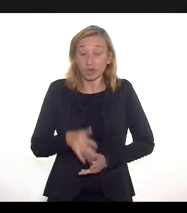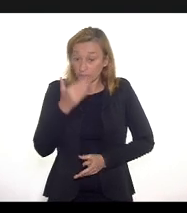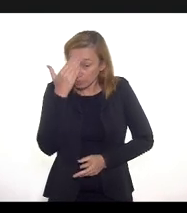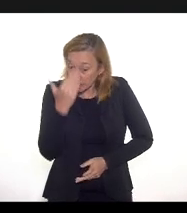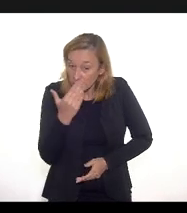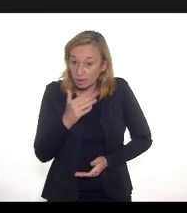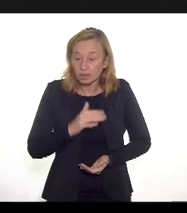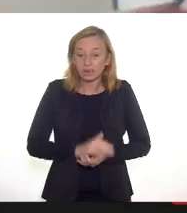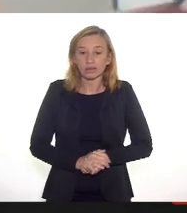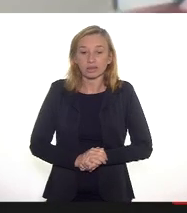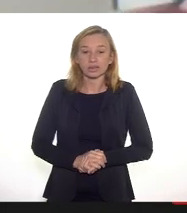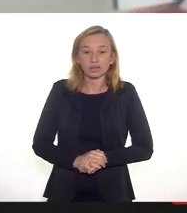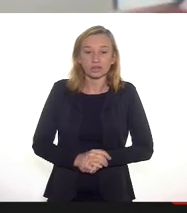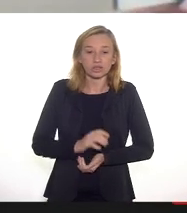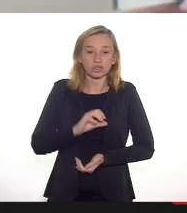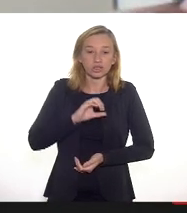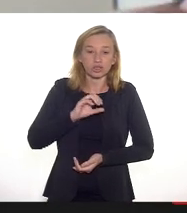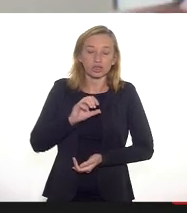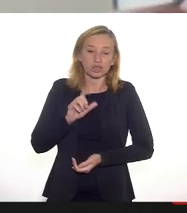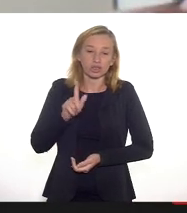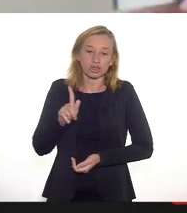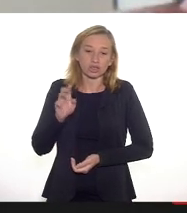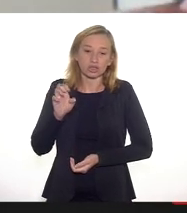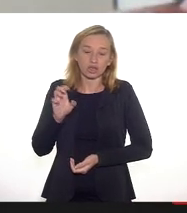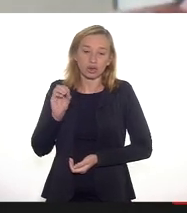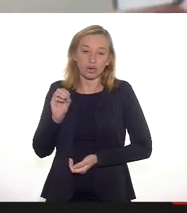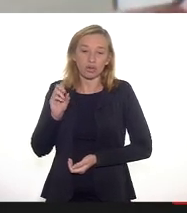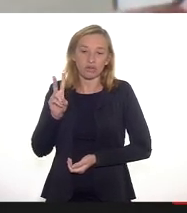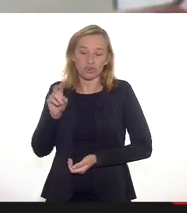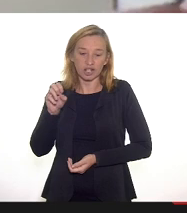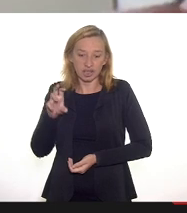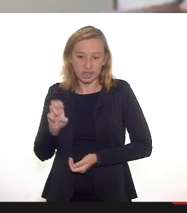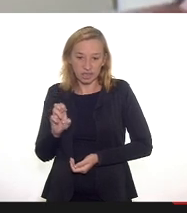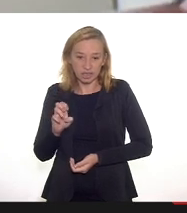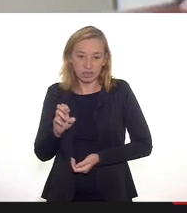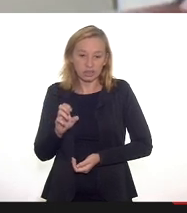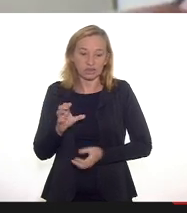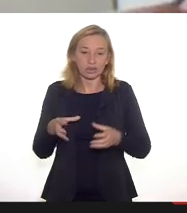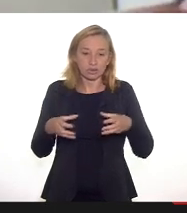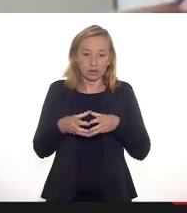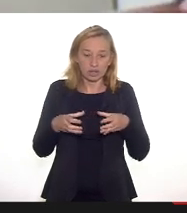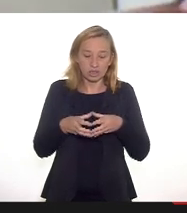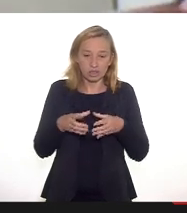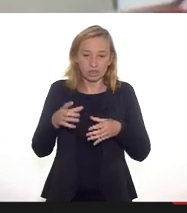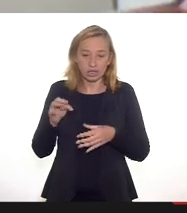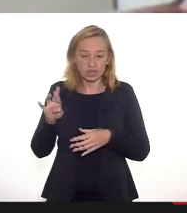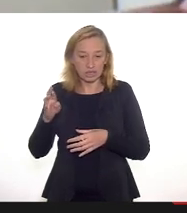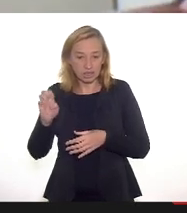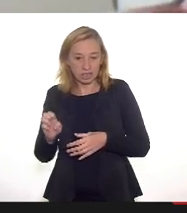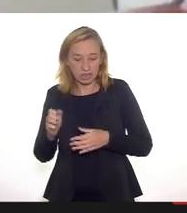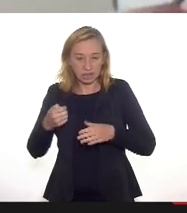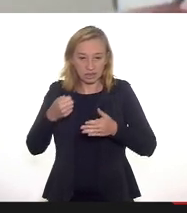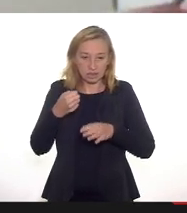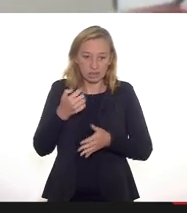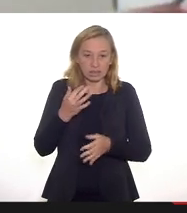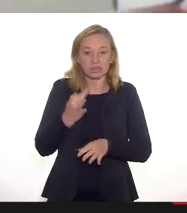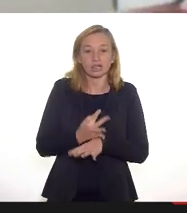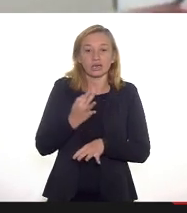Obrigado. Passo a palavra agora para Giovanni, do coletivo Resistência Exerge, e na sequência vai ser o